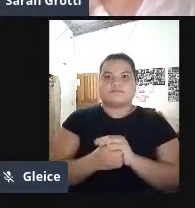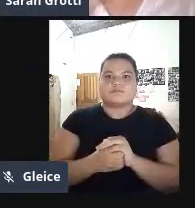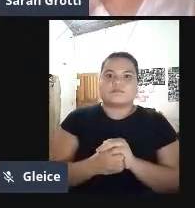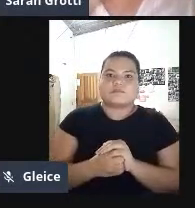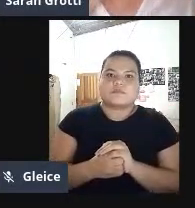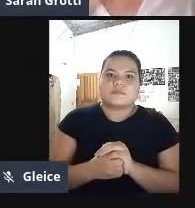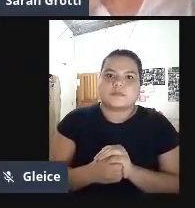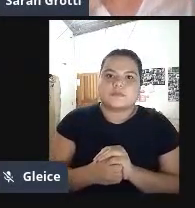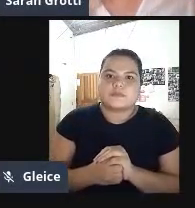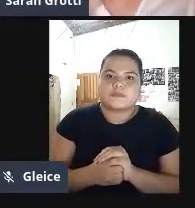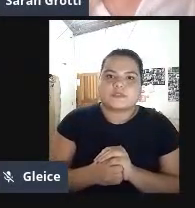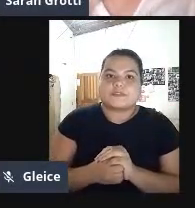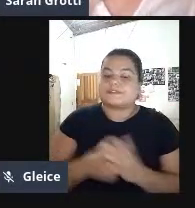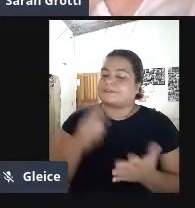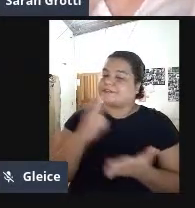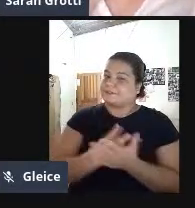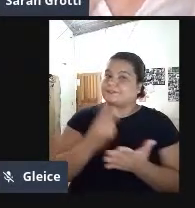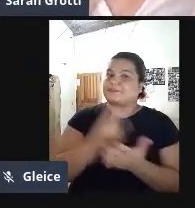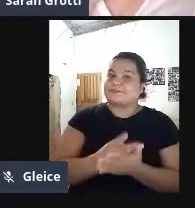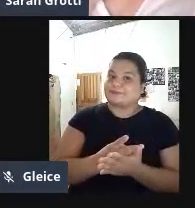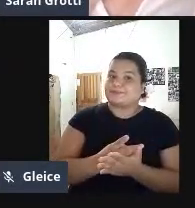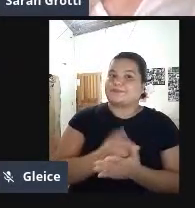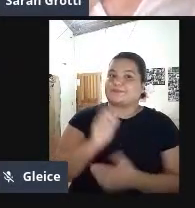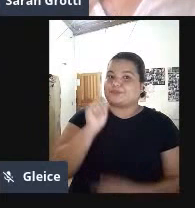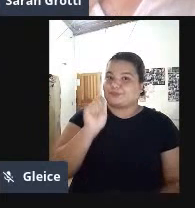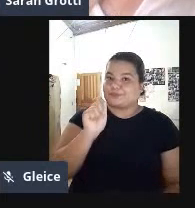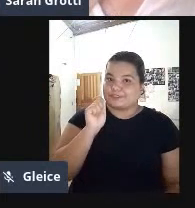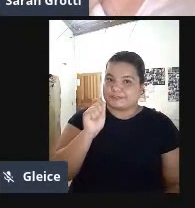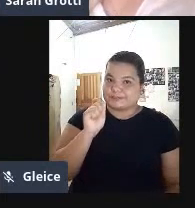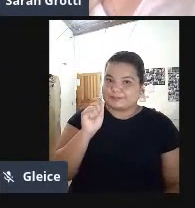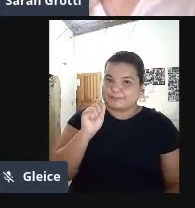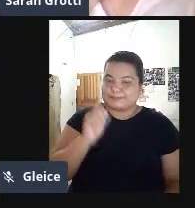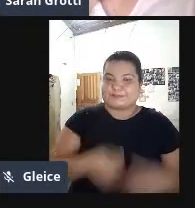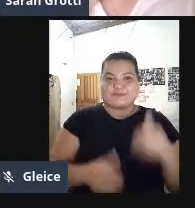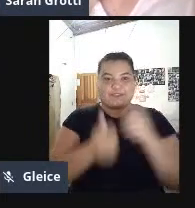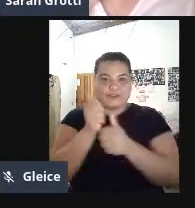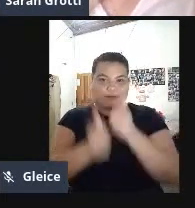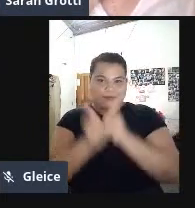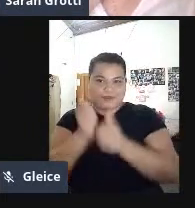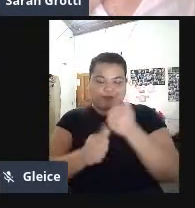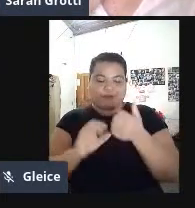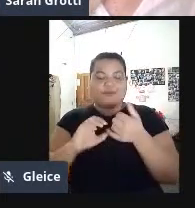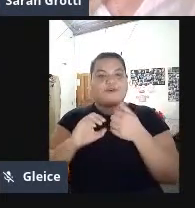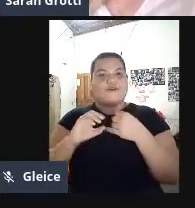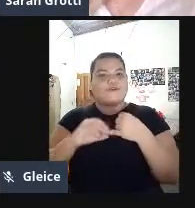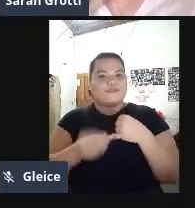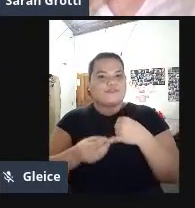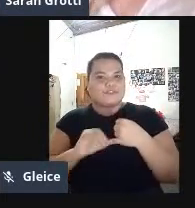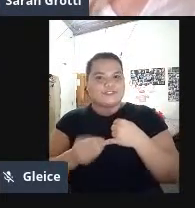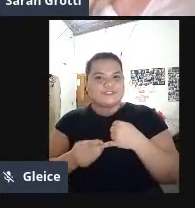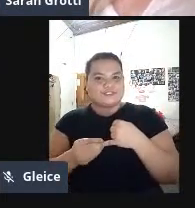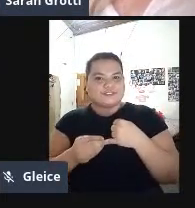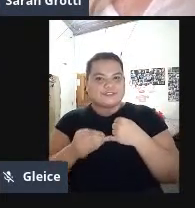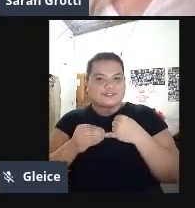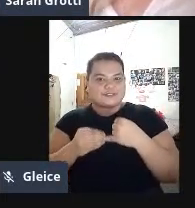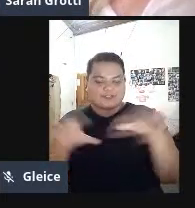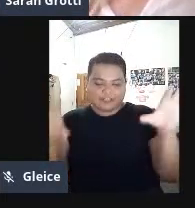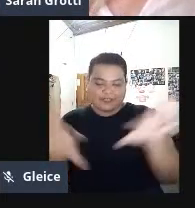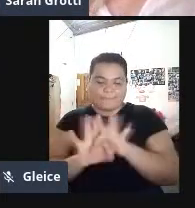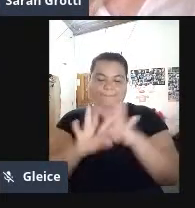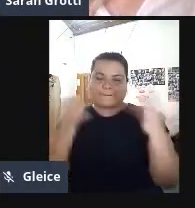eu costumo dizer que o feijão com arroz são feitos um para o outro, é o par perfeito. Por quê? O arroz é um